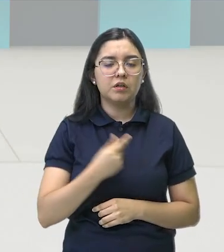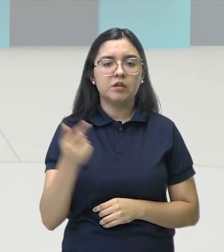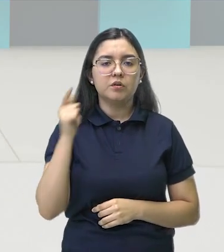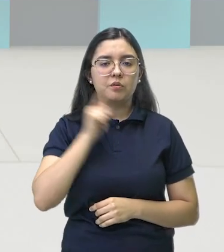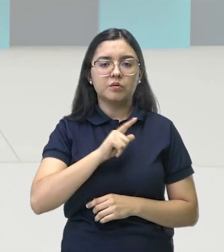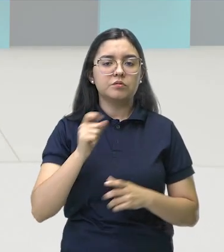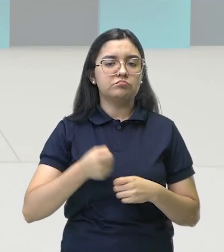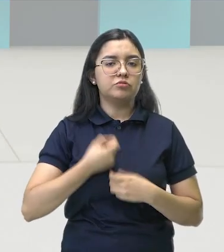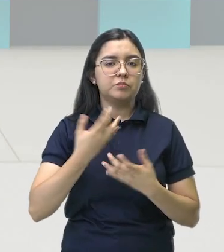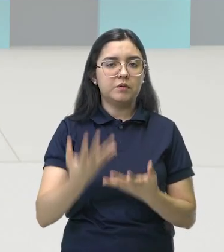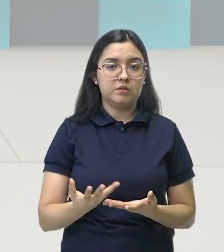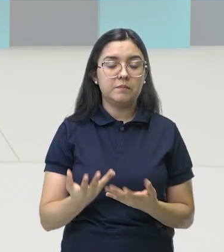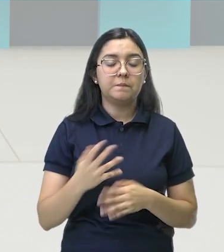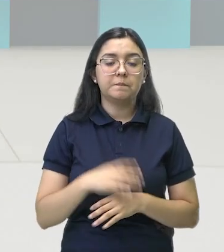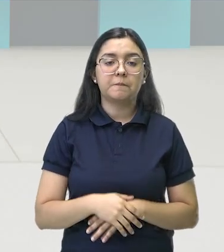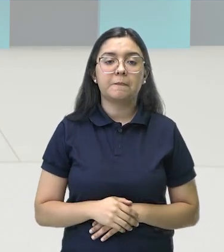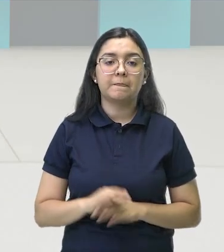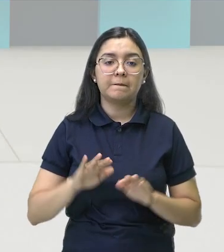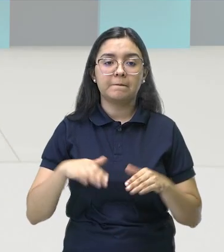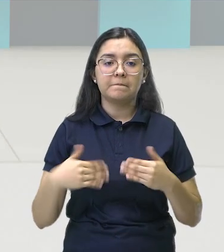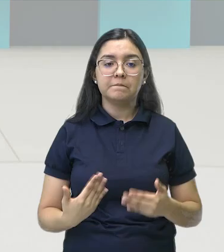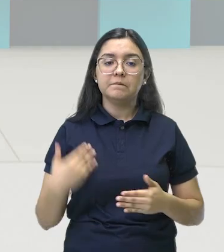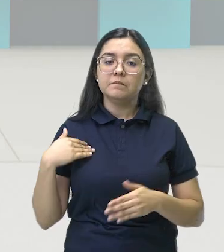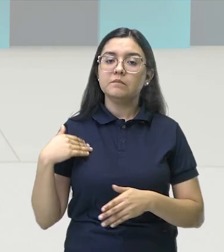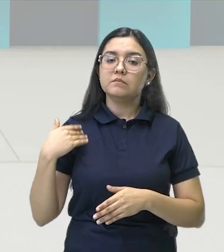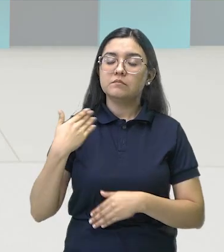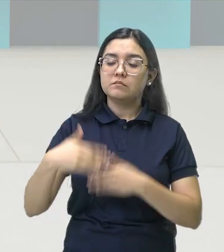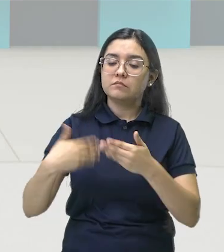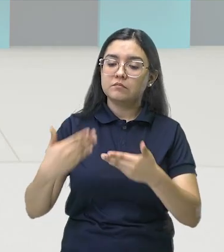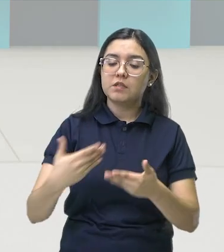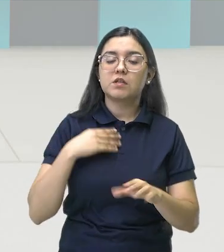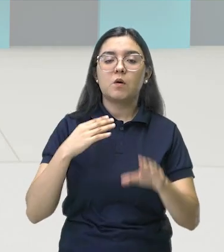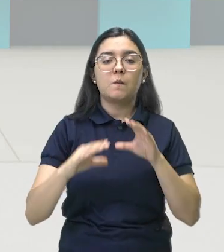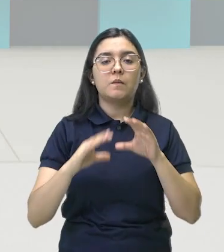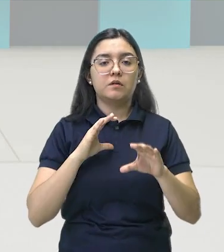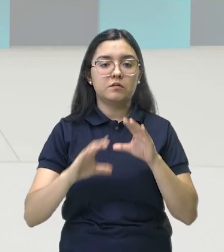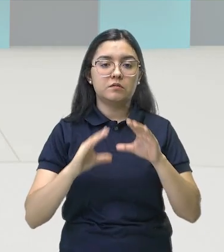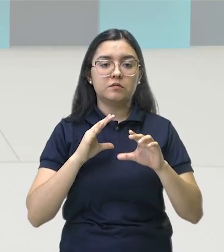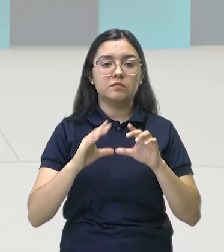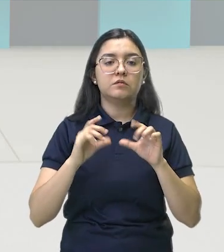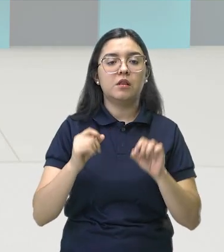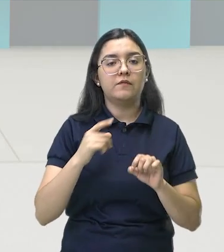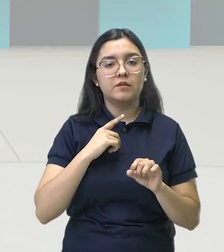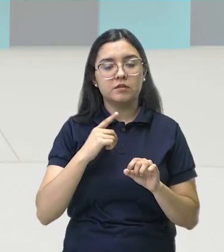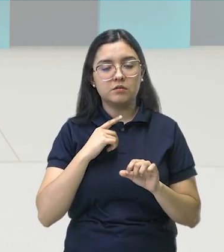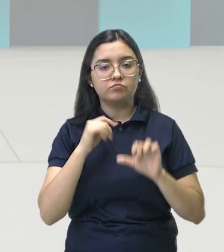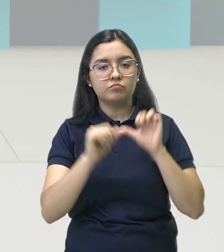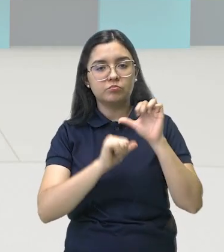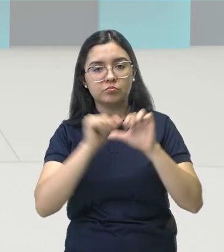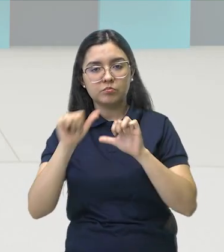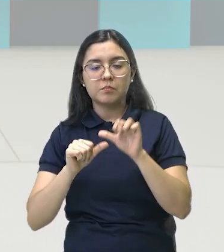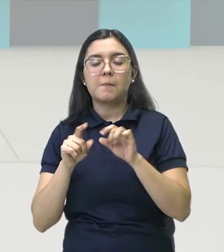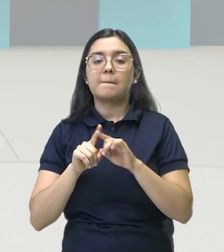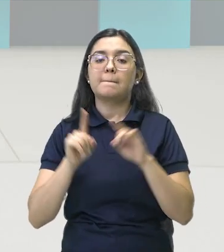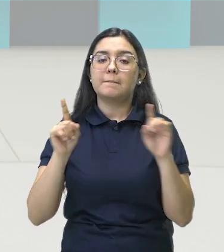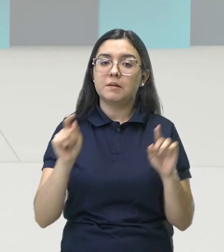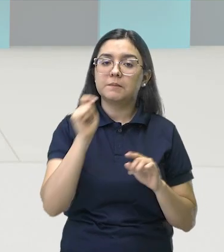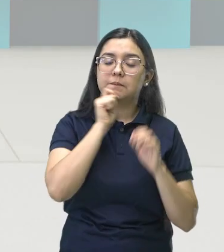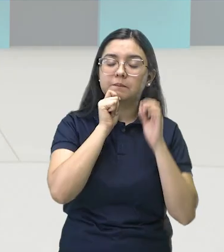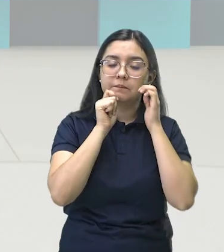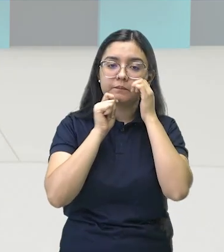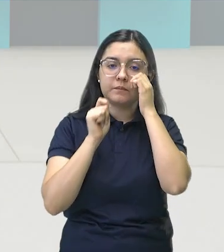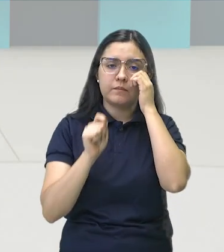nessa mensagem. Ao longo do tempo, essa comunicação ela vai sendo refinada, mas ainda um